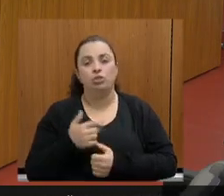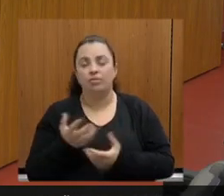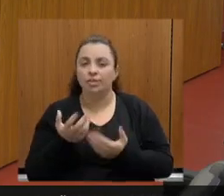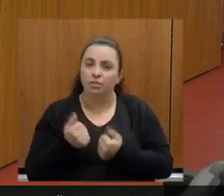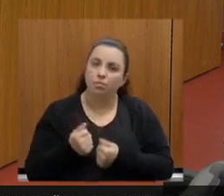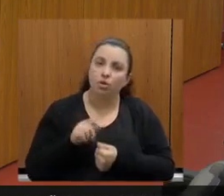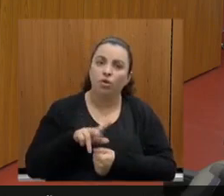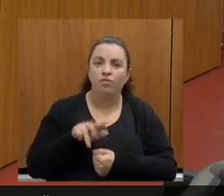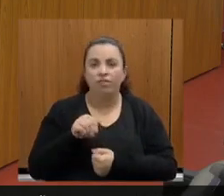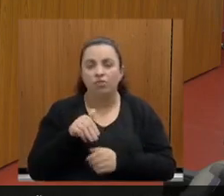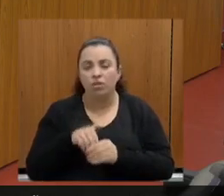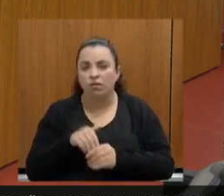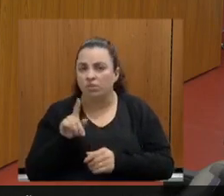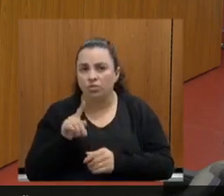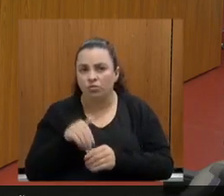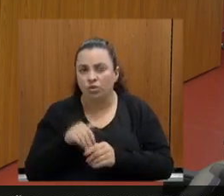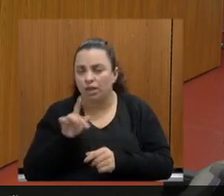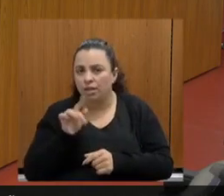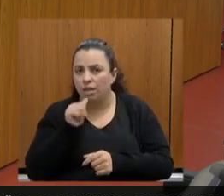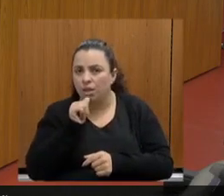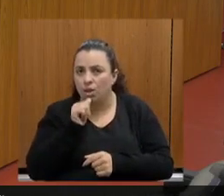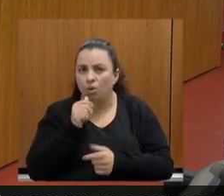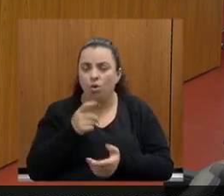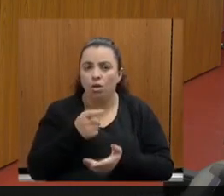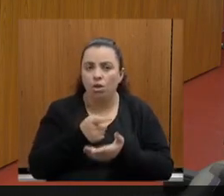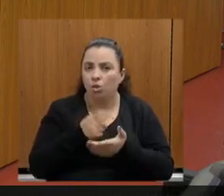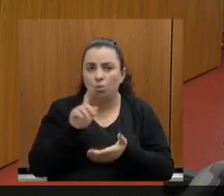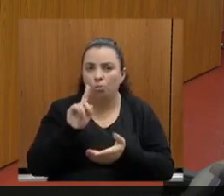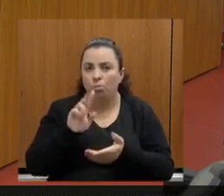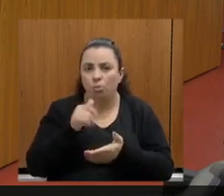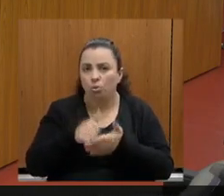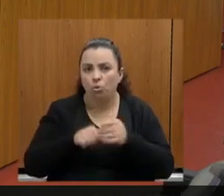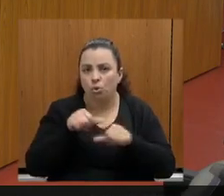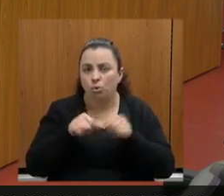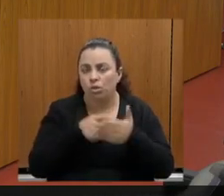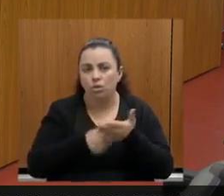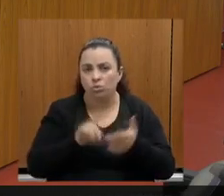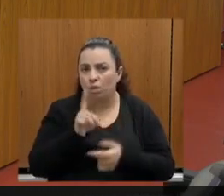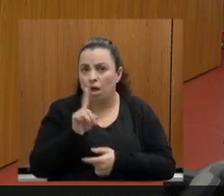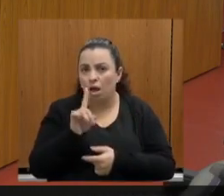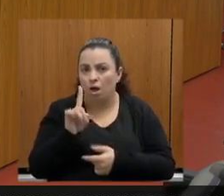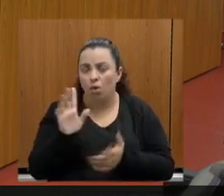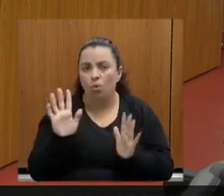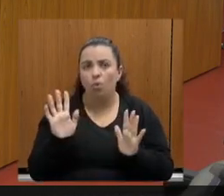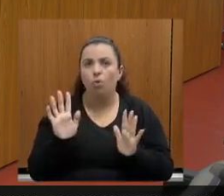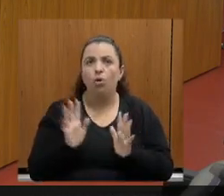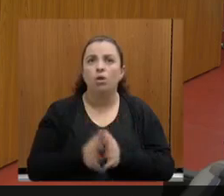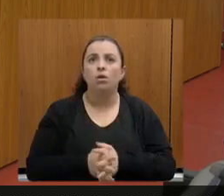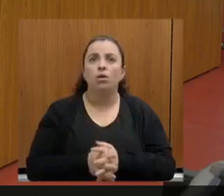não mudaram a redação de um